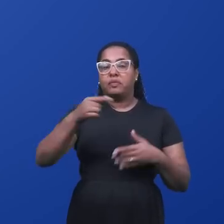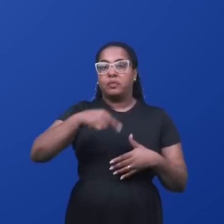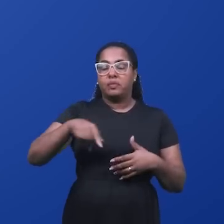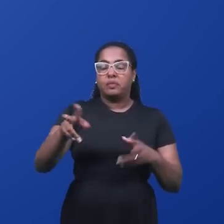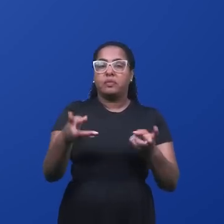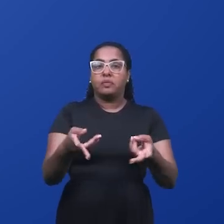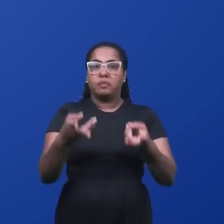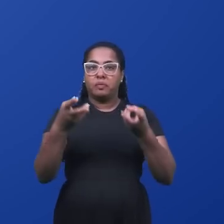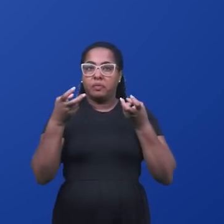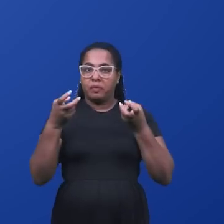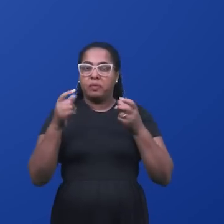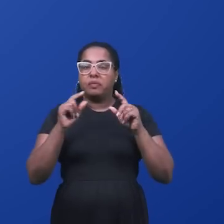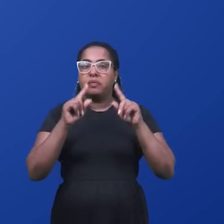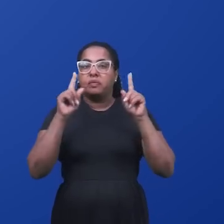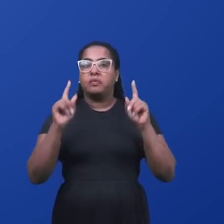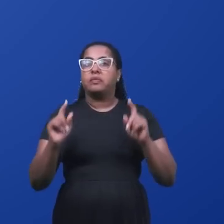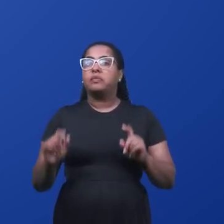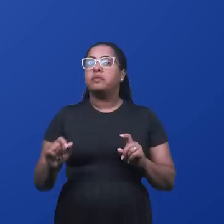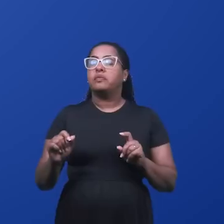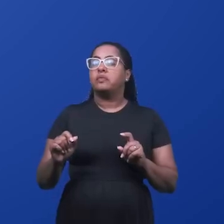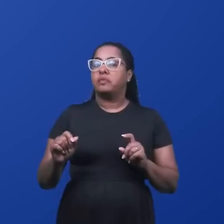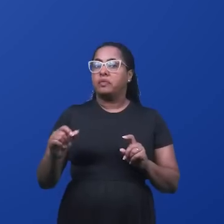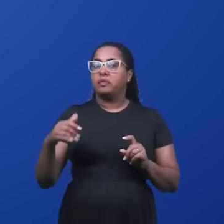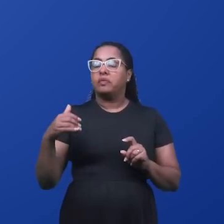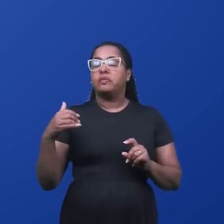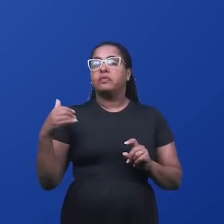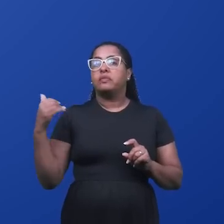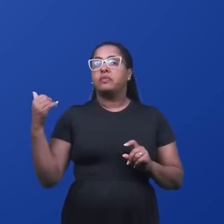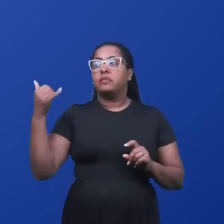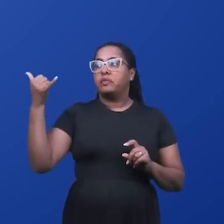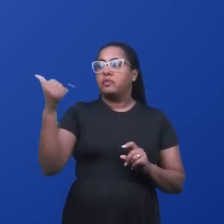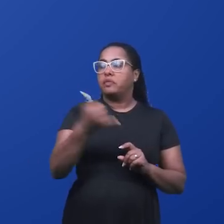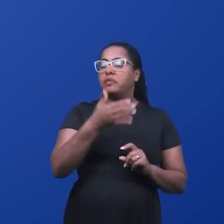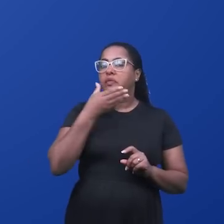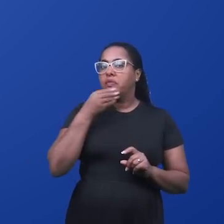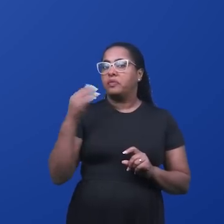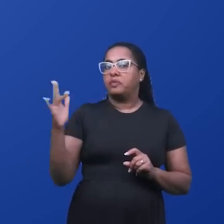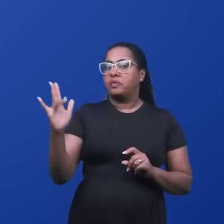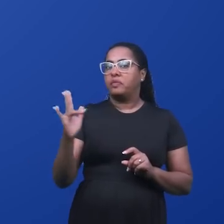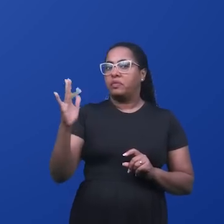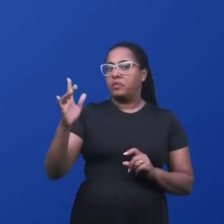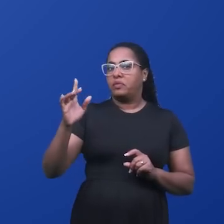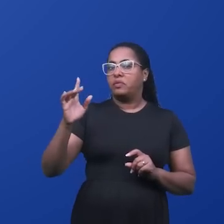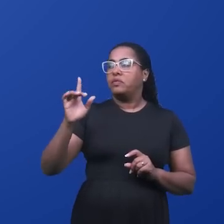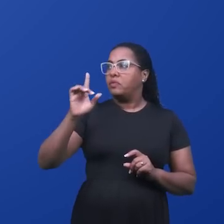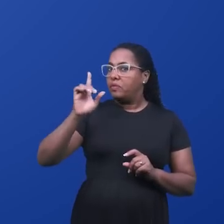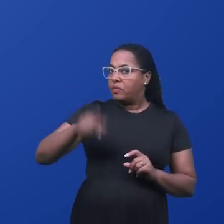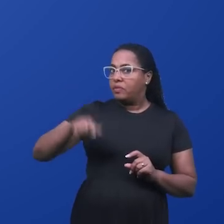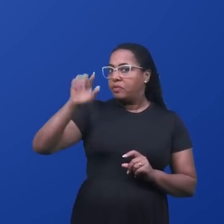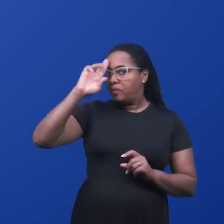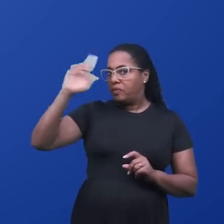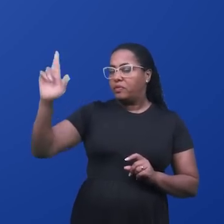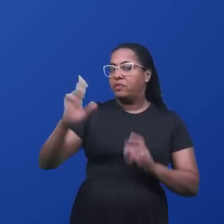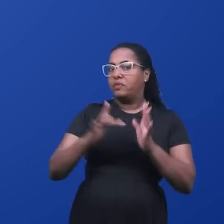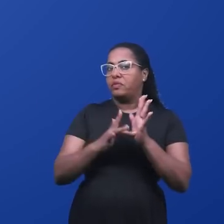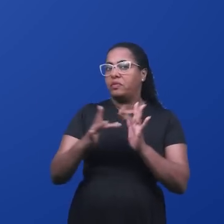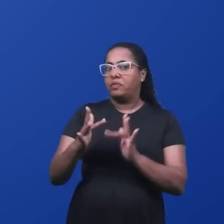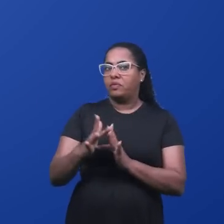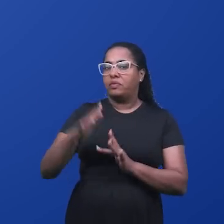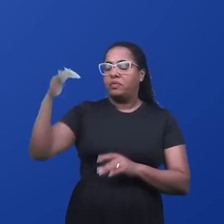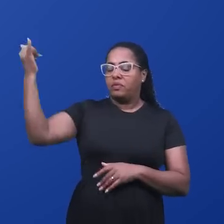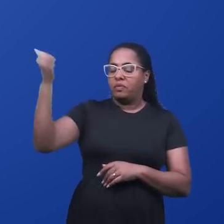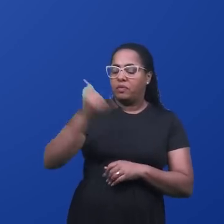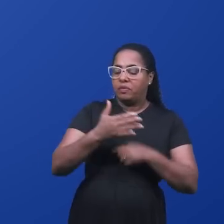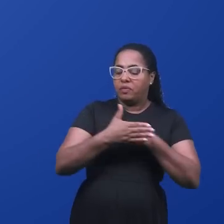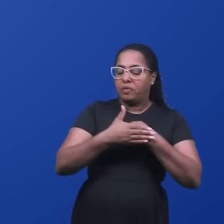ver que quem está falando, a figura profética que fala aqui, é do noivo, do Senhor Jesus. Né? É ele quem nos chama de